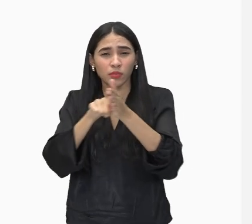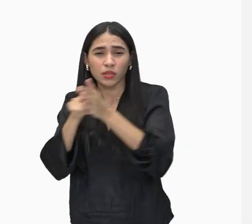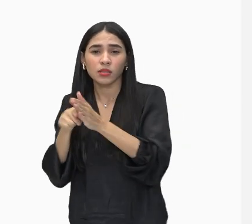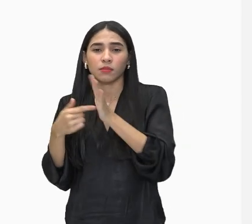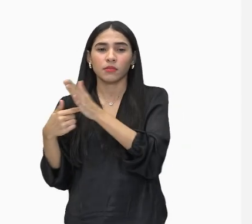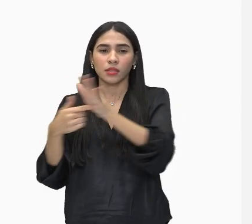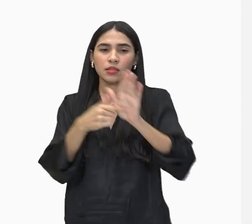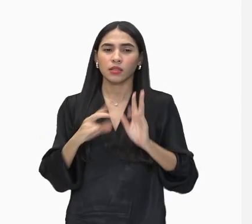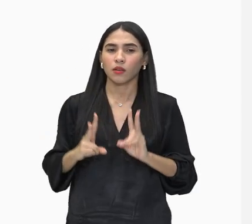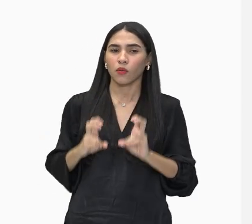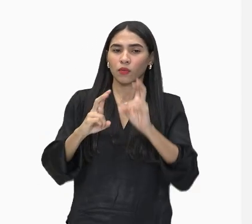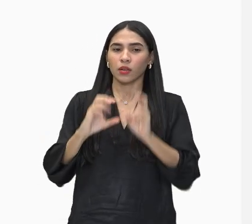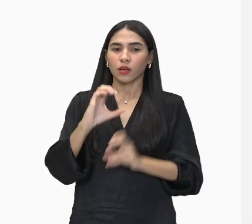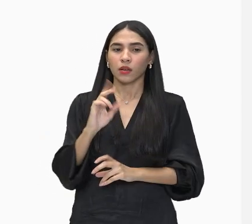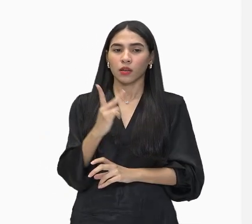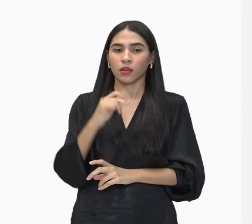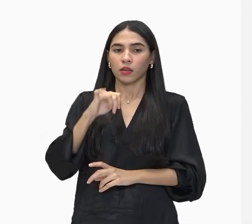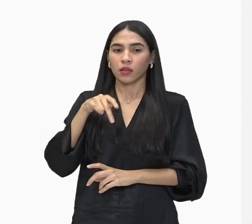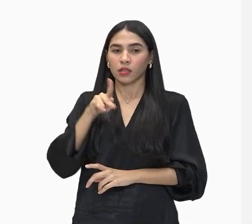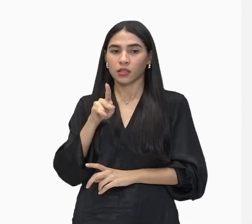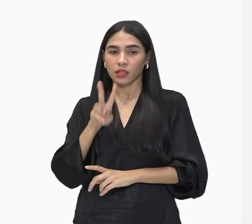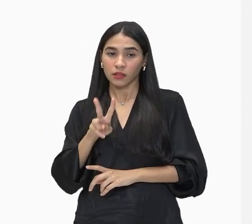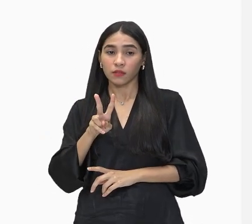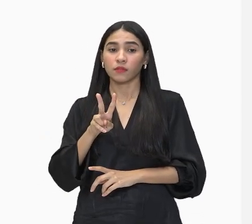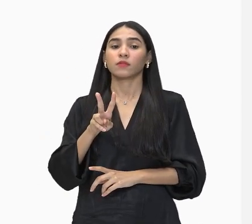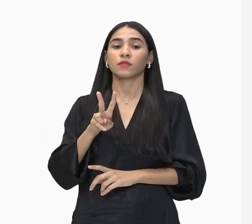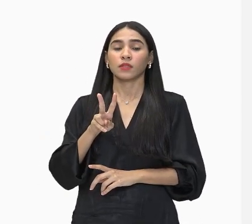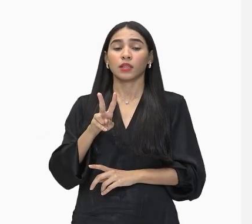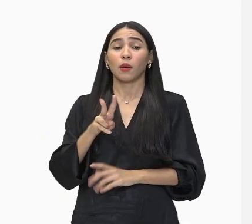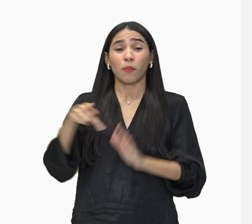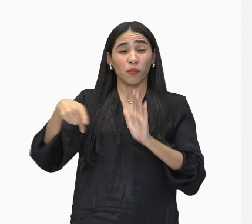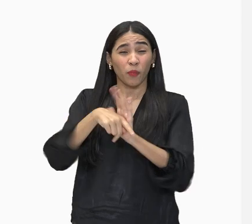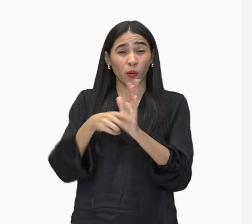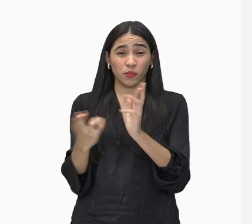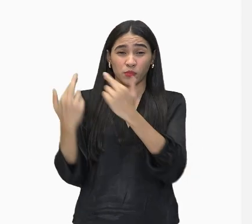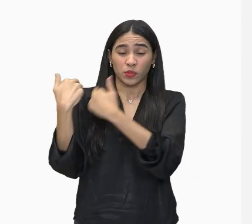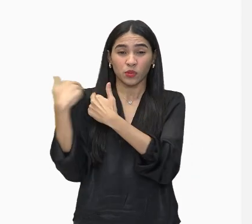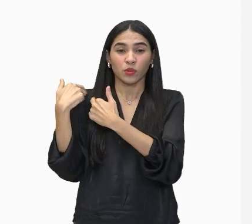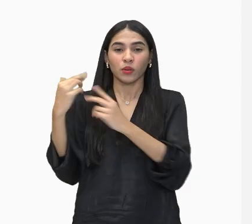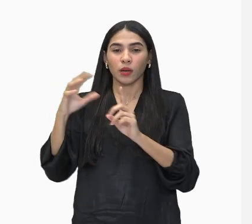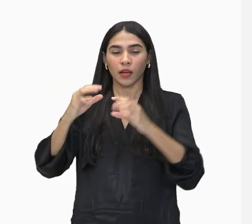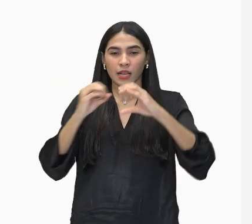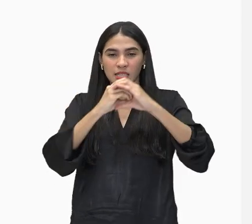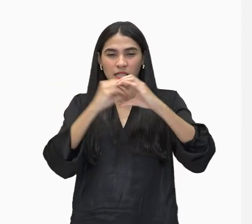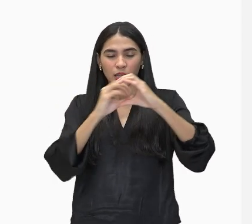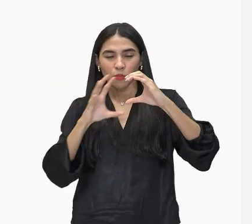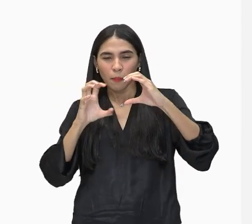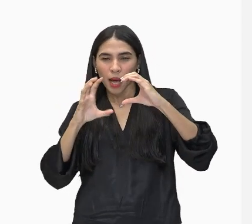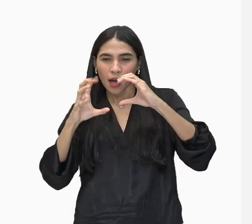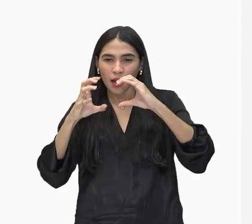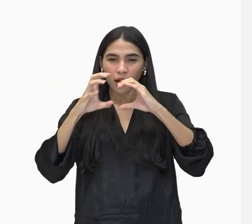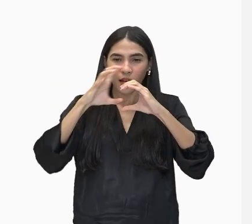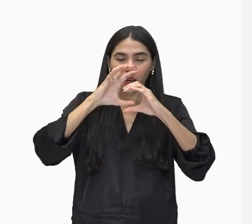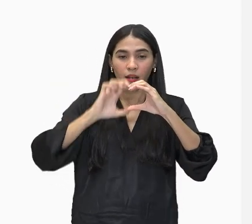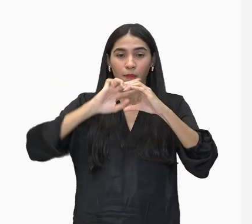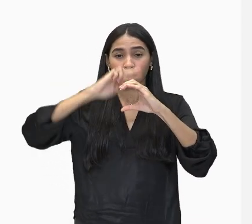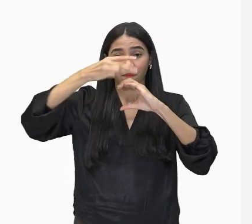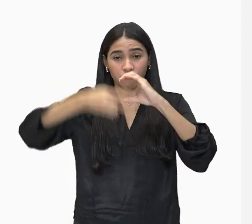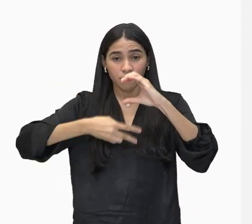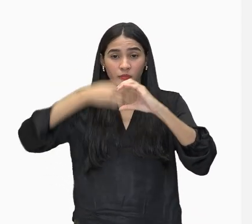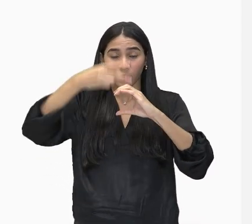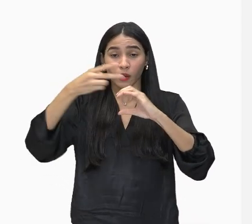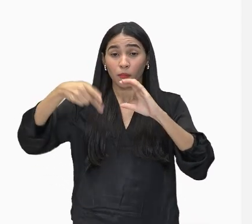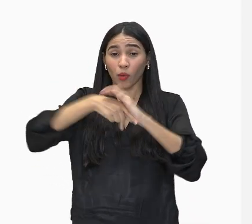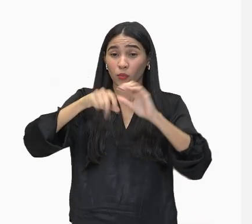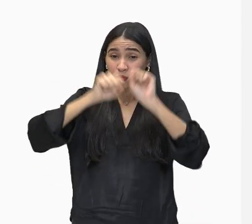que o vírus ChikV, causador da doença, infecta as células de defesa do organismo